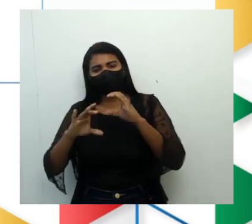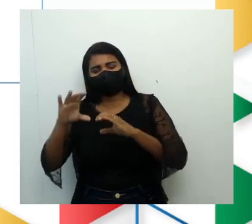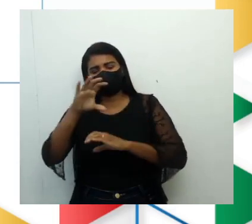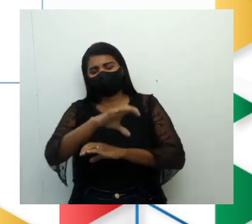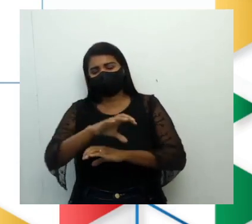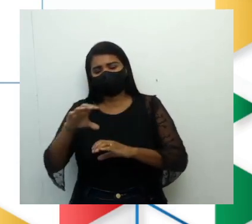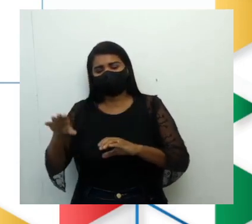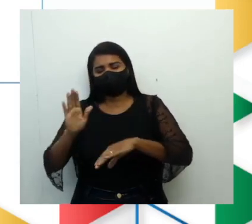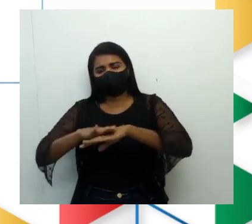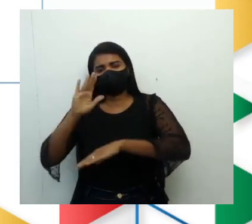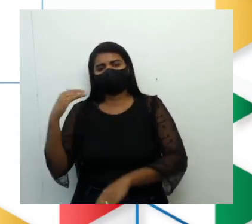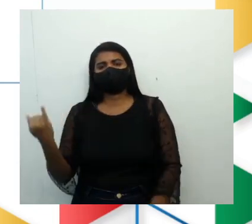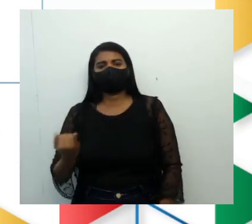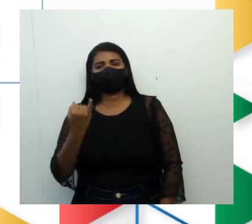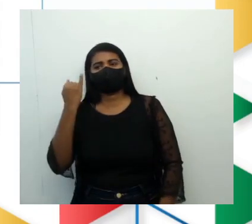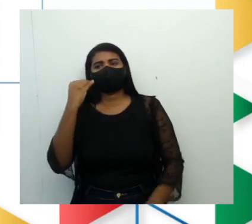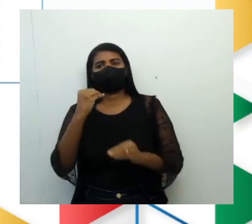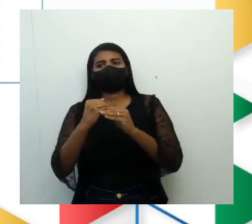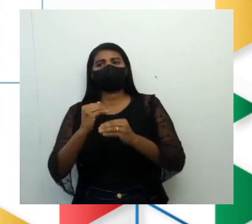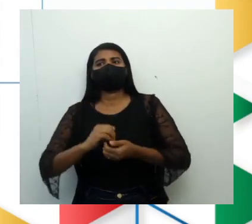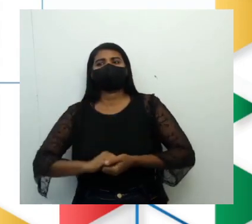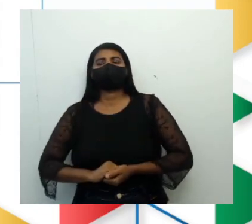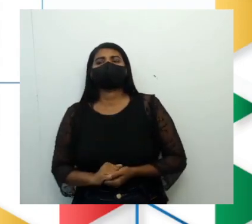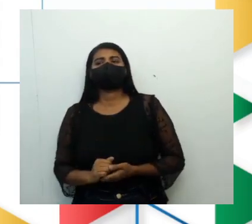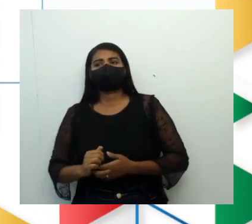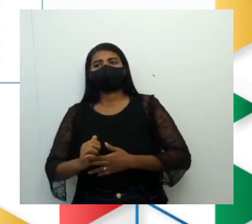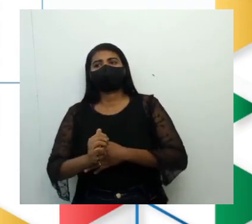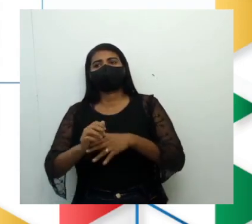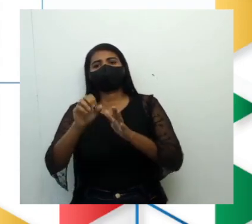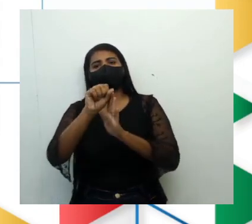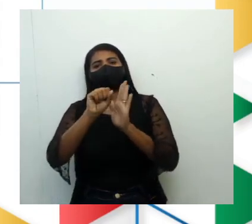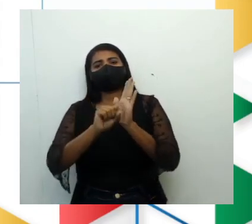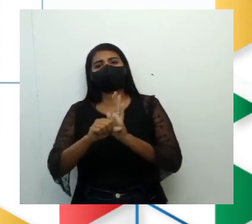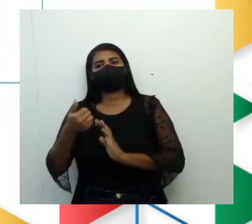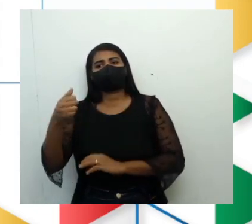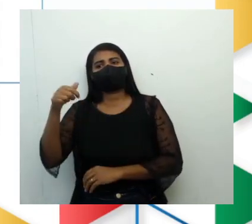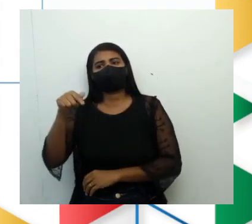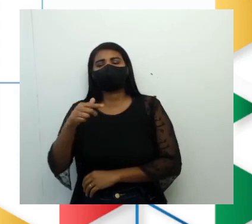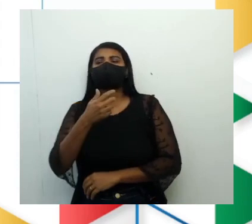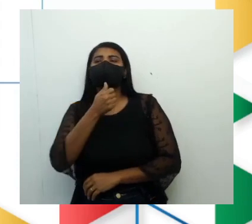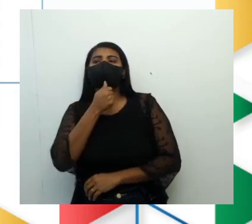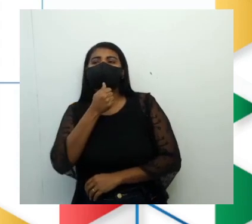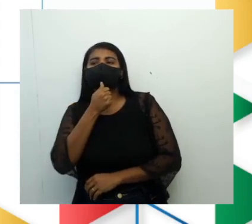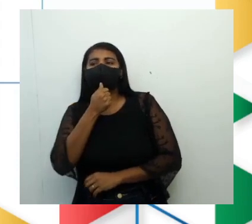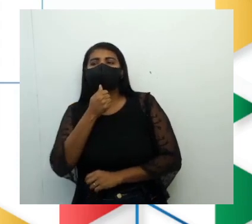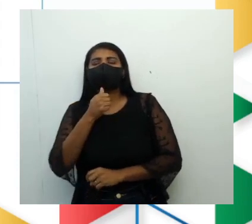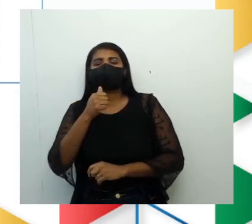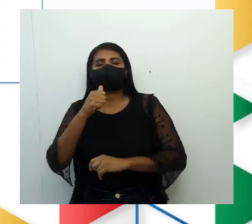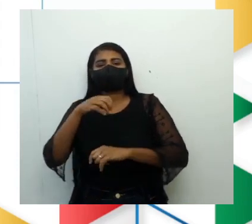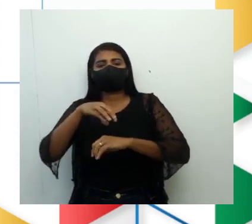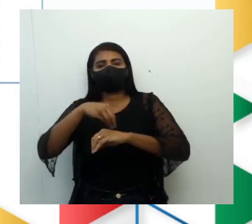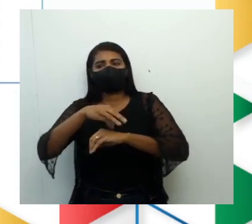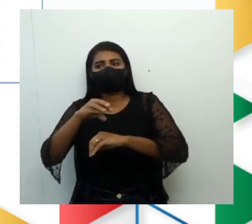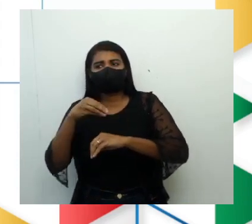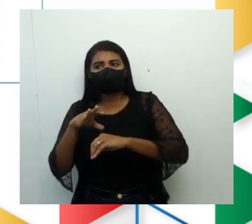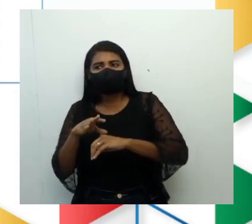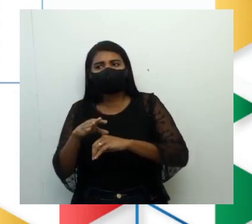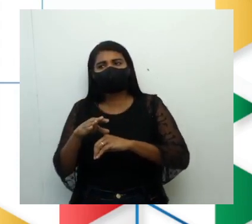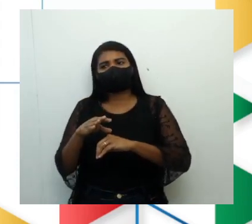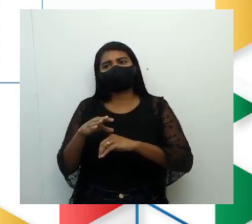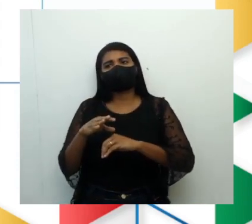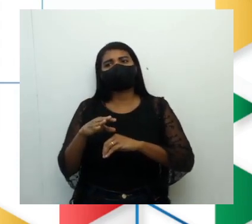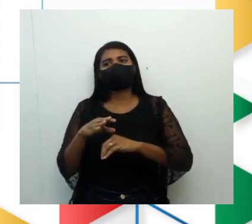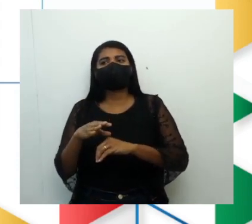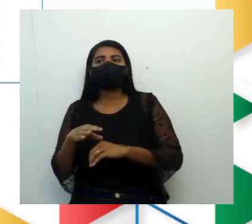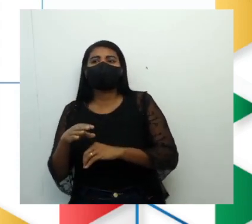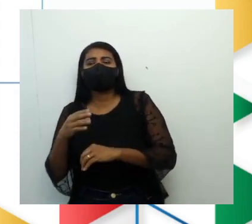mais importantes, certo? Século XVII ainda a gente podia explorar as chamadas drogas do